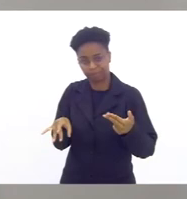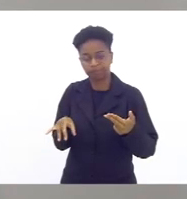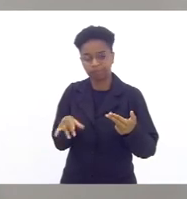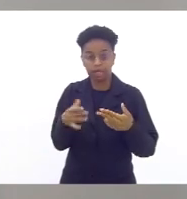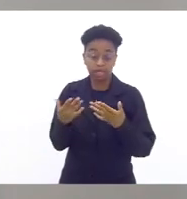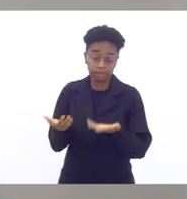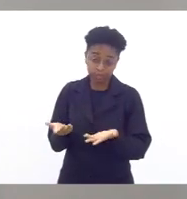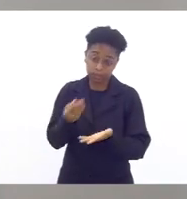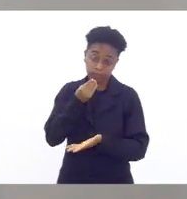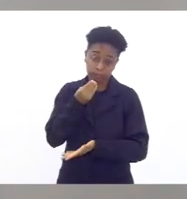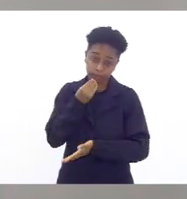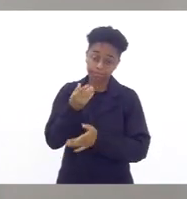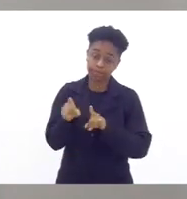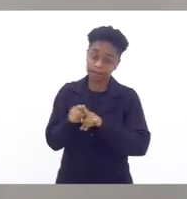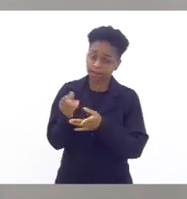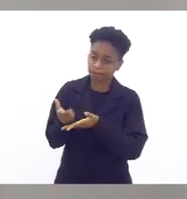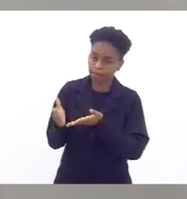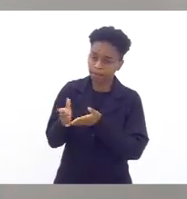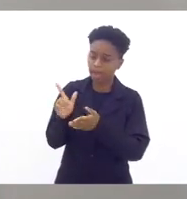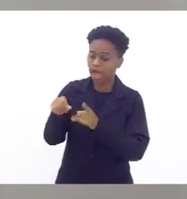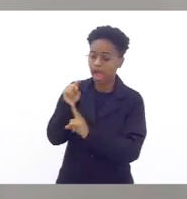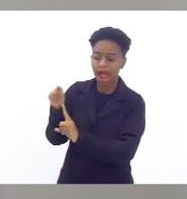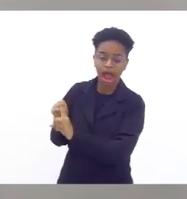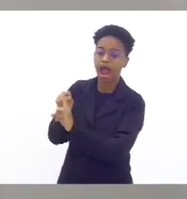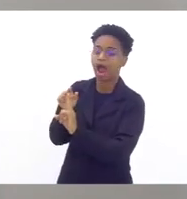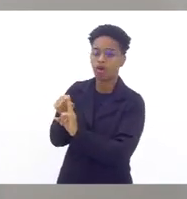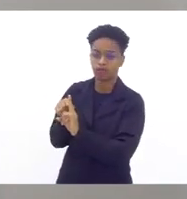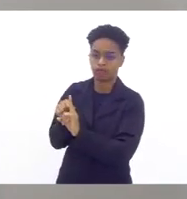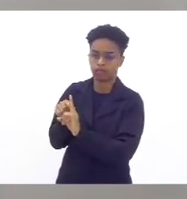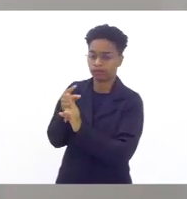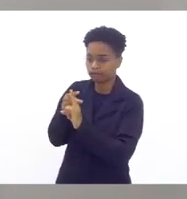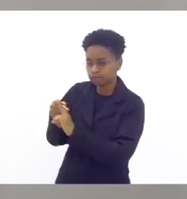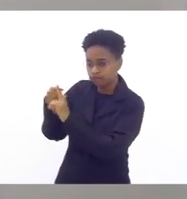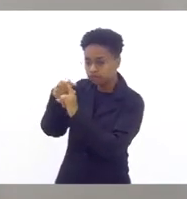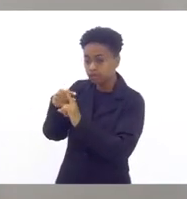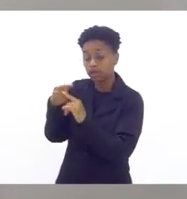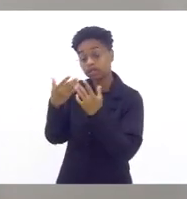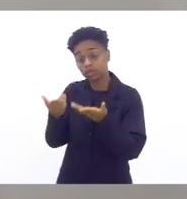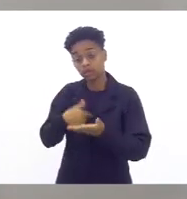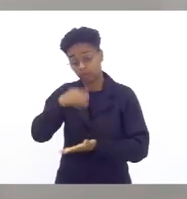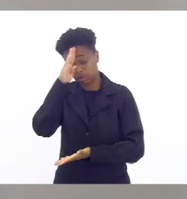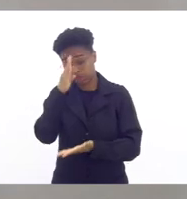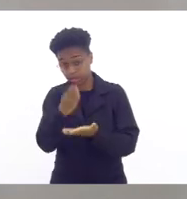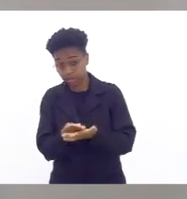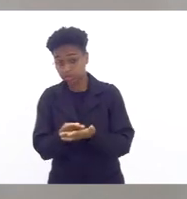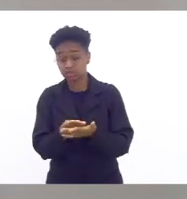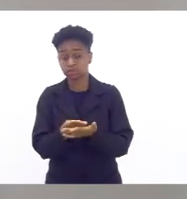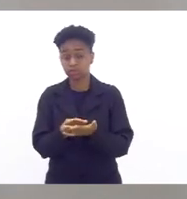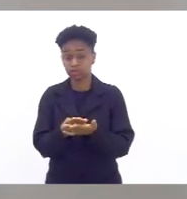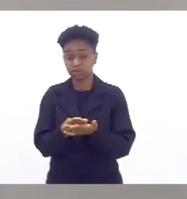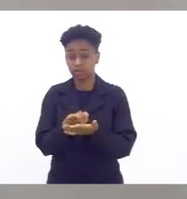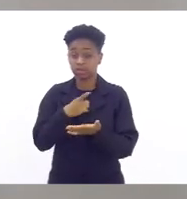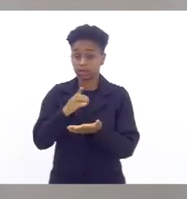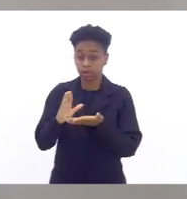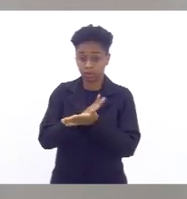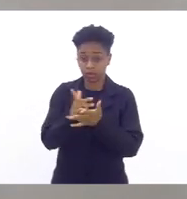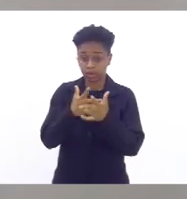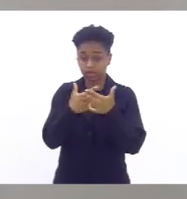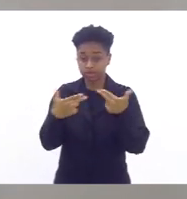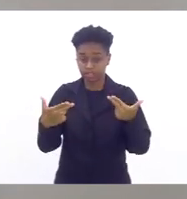logicamente também como um alvo né então acredito que a gente tem algumas coisas hoje